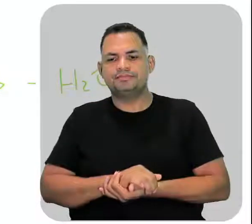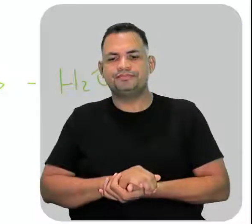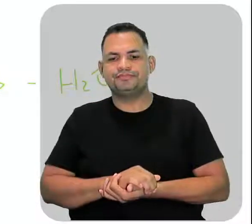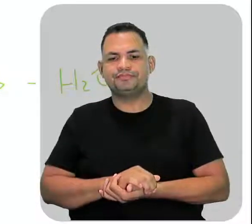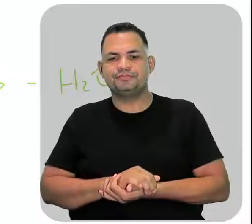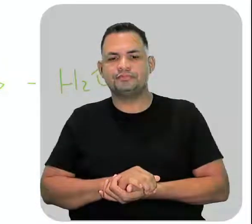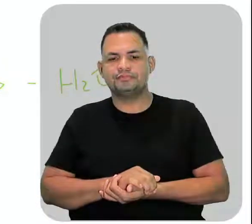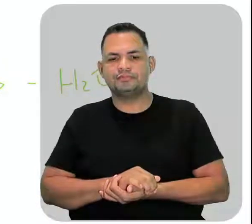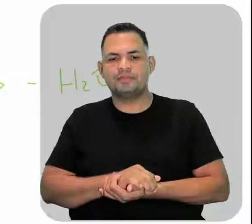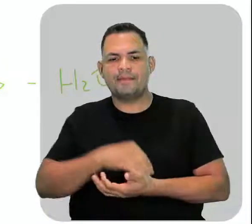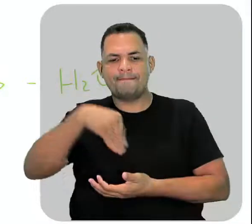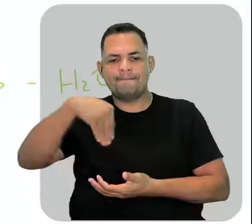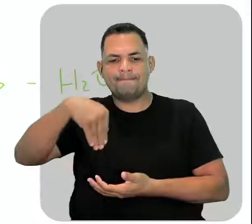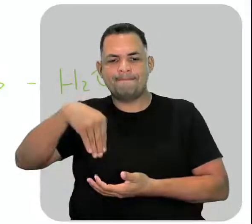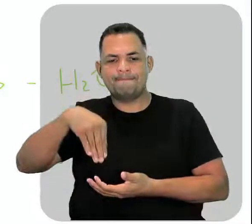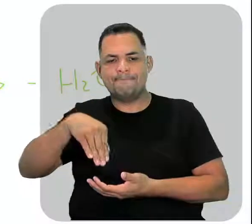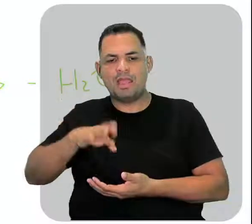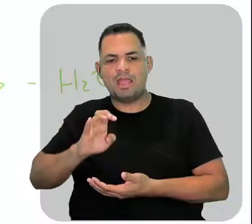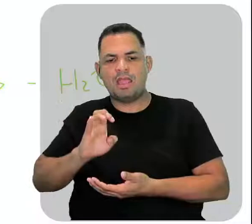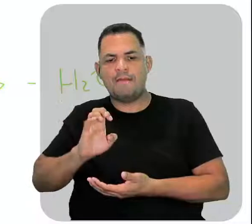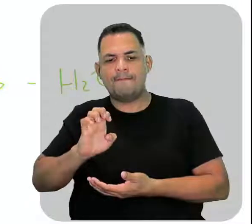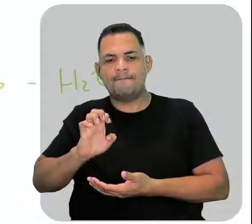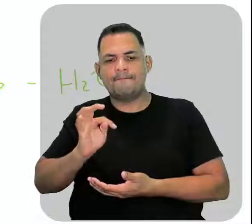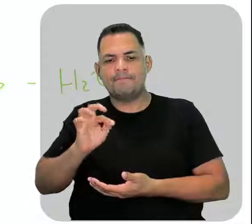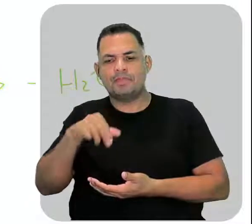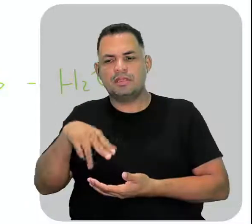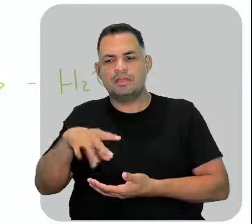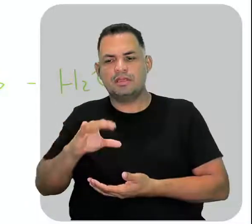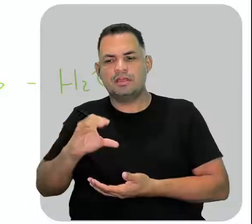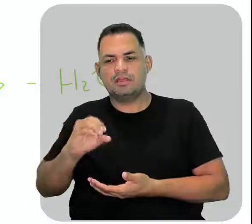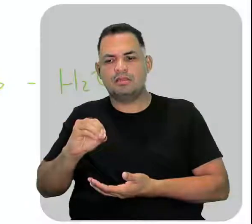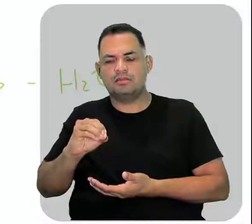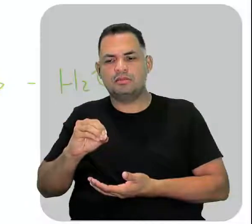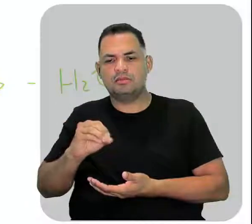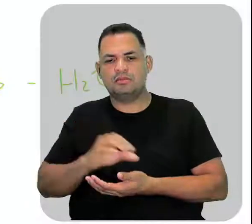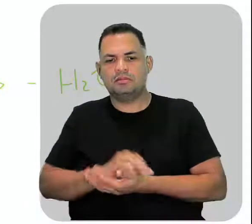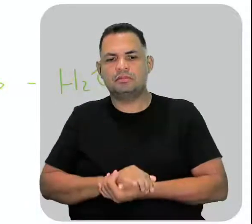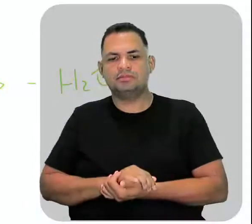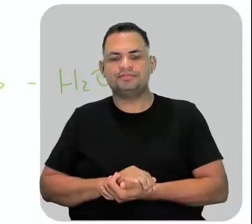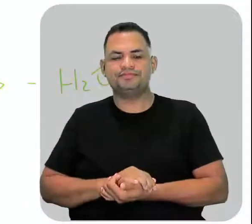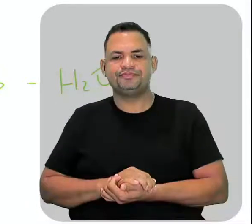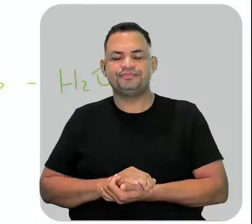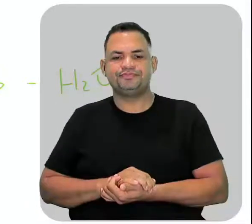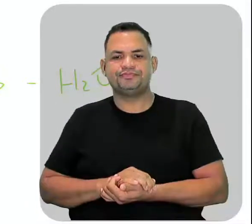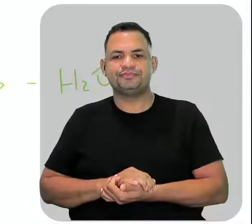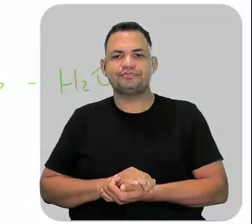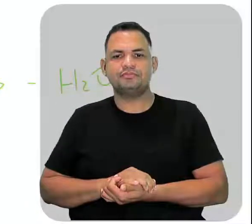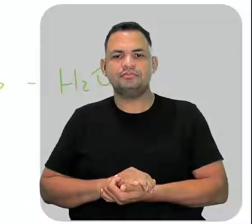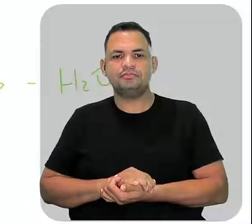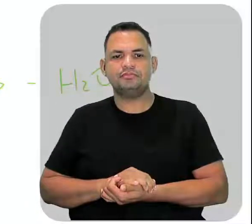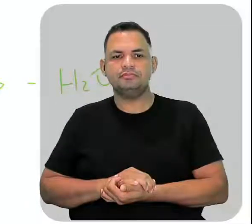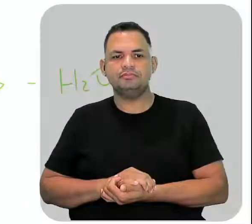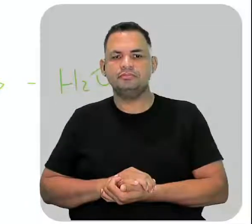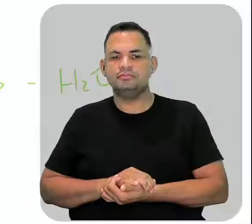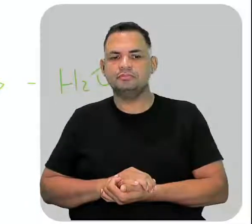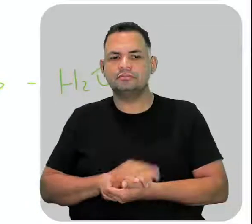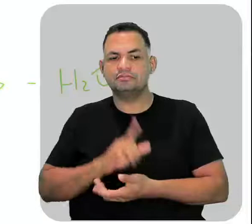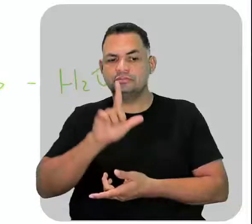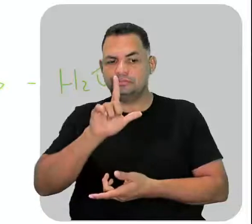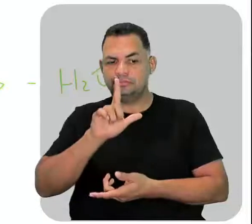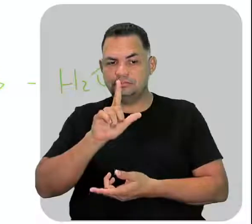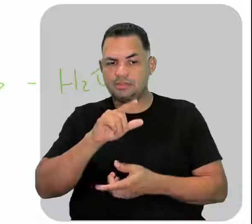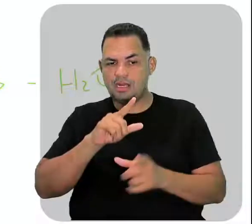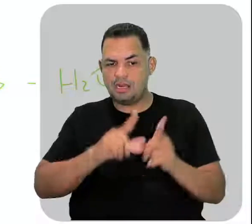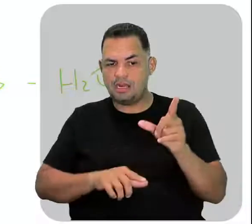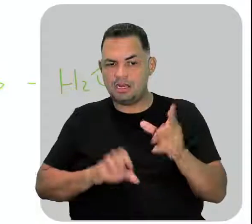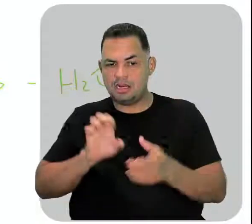falando metano e a gente tem como cadeia principal um propano. Então a letra E também está fora